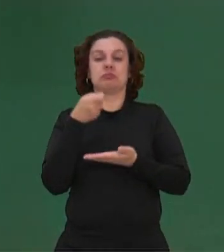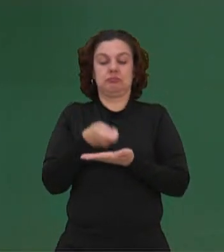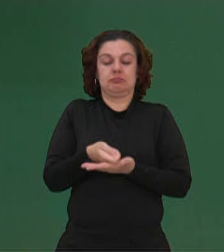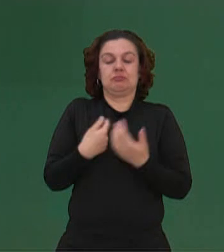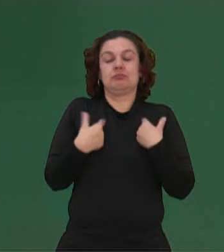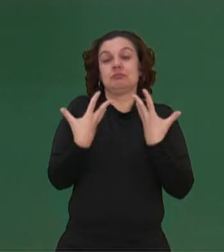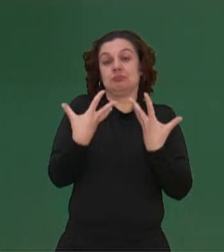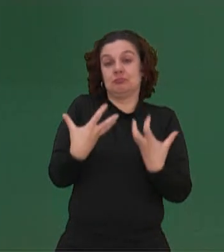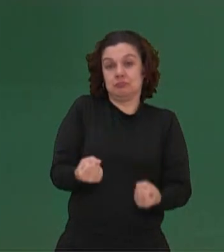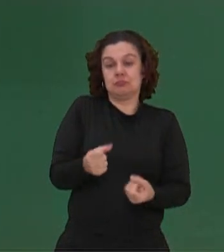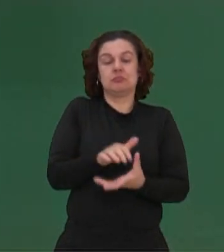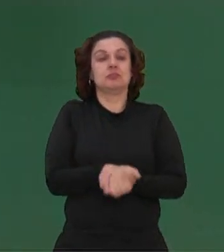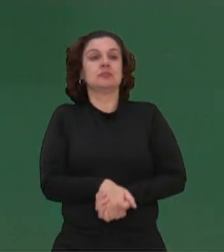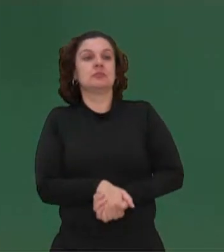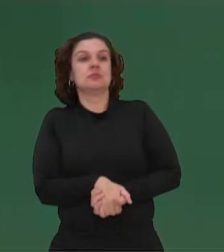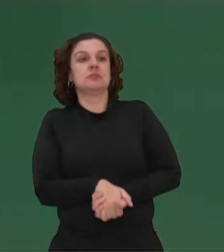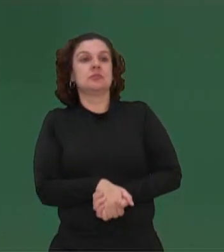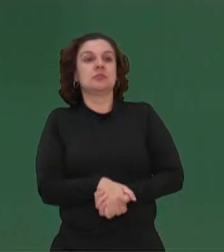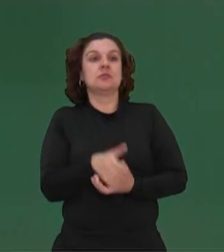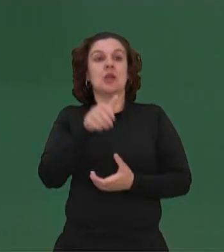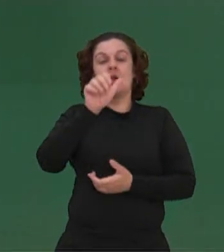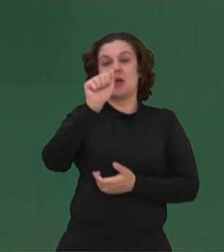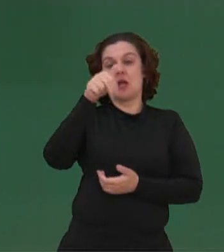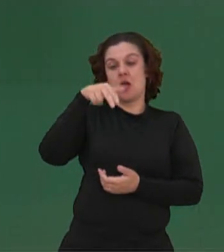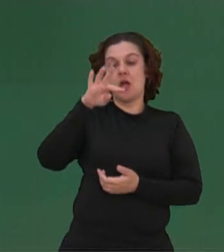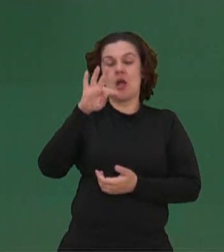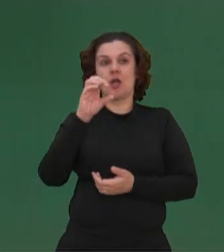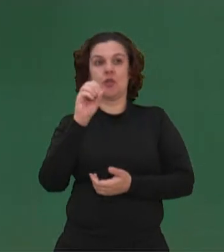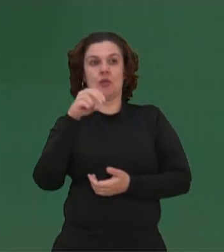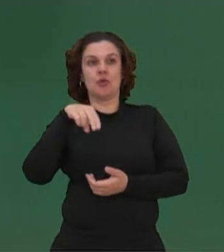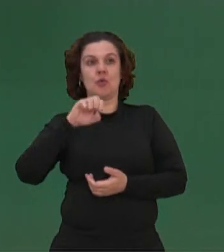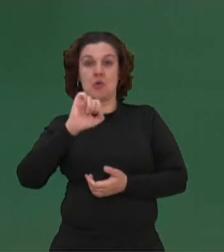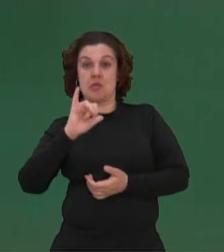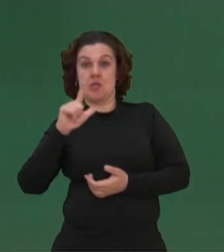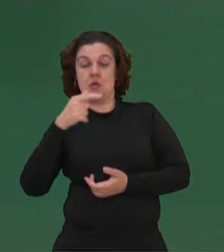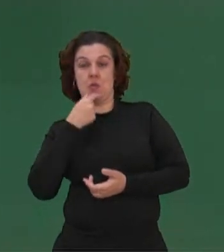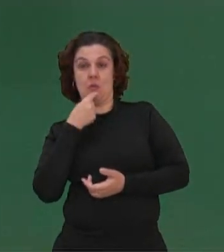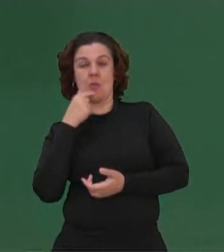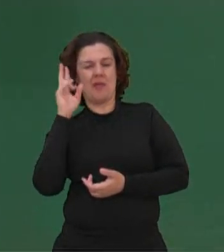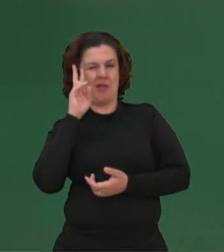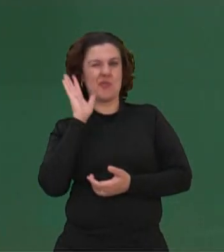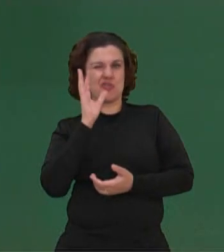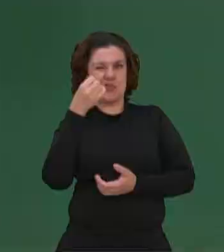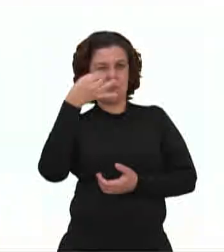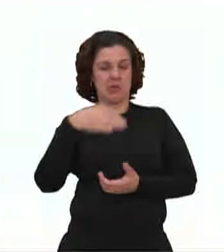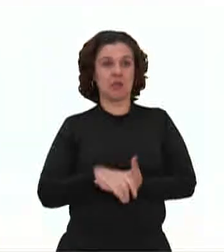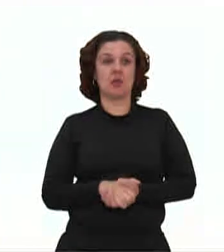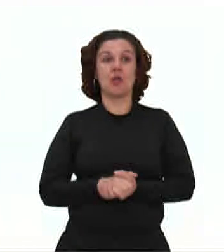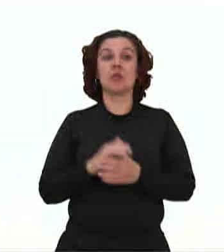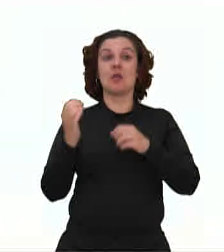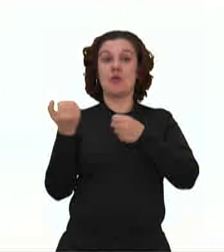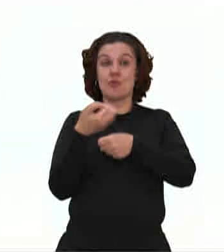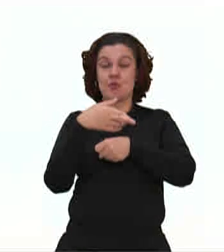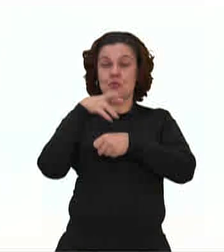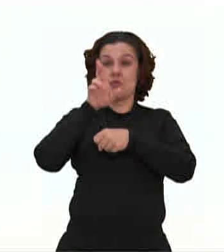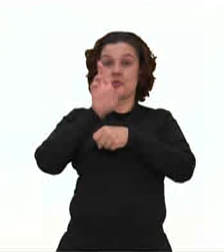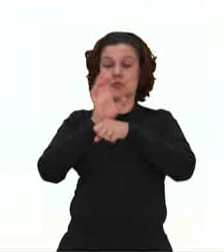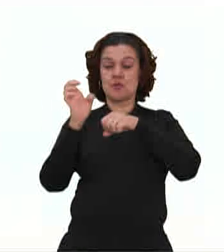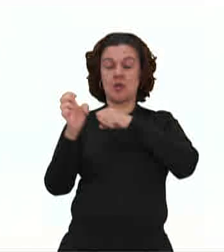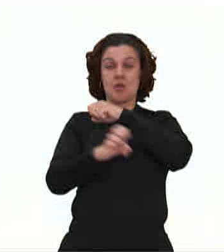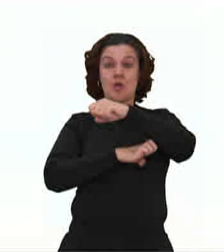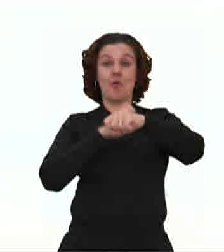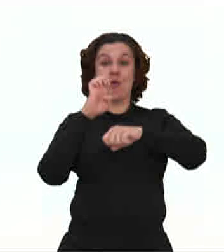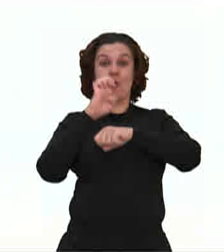obedecida. Nas palavras de Antonil, lembra dele? Várias vezes já falamos sobre ele nas aulas. O senhor de engenho